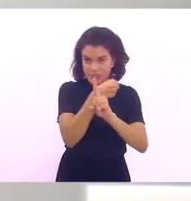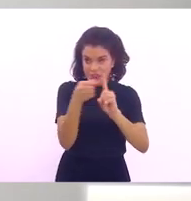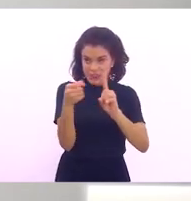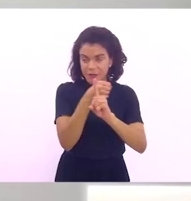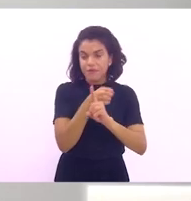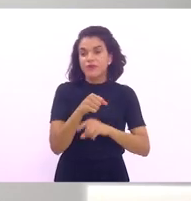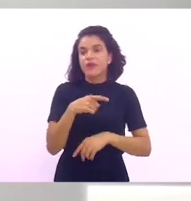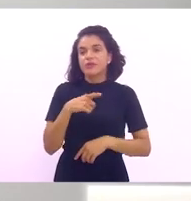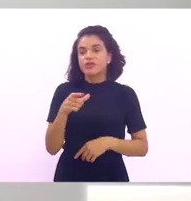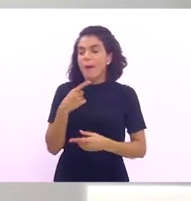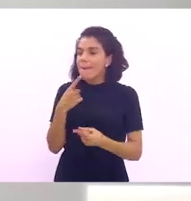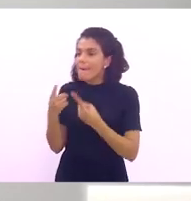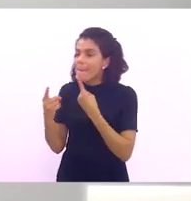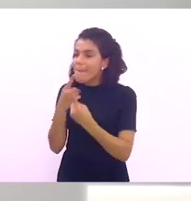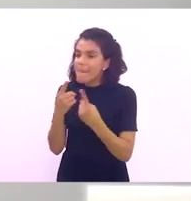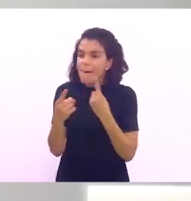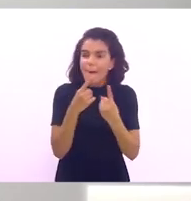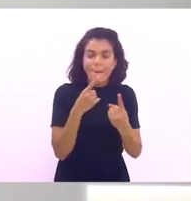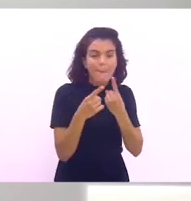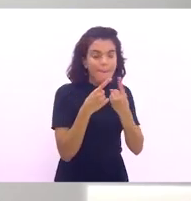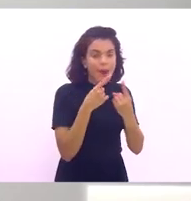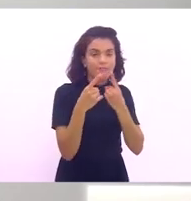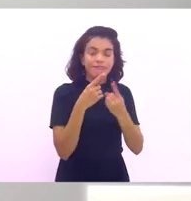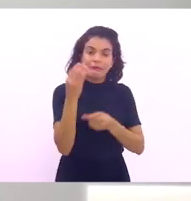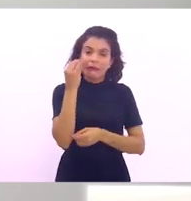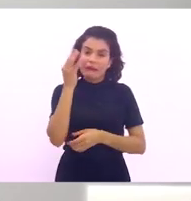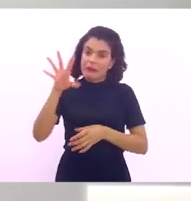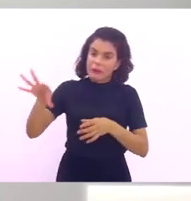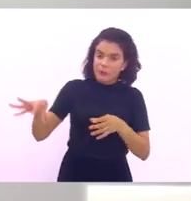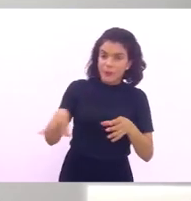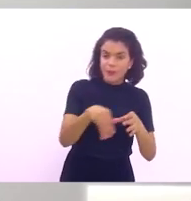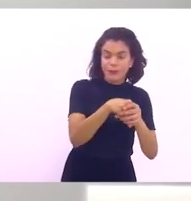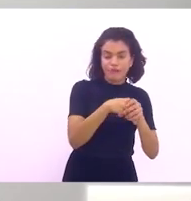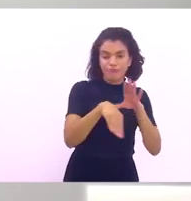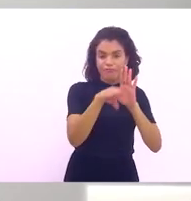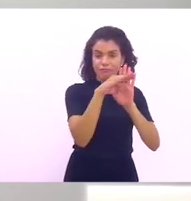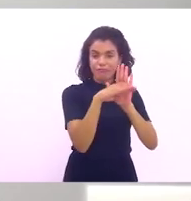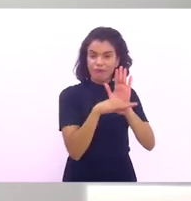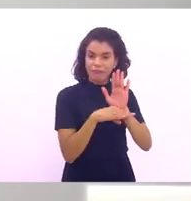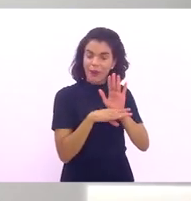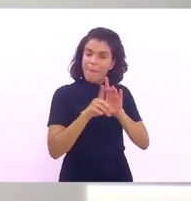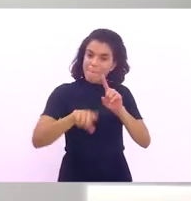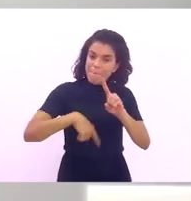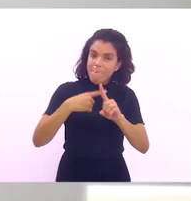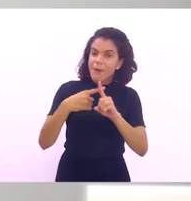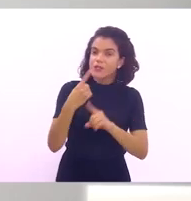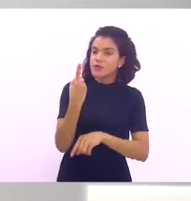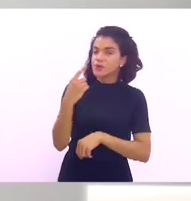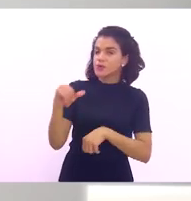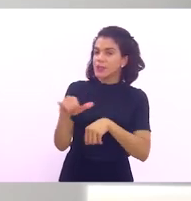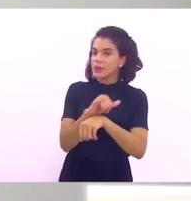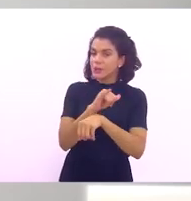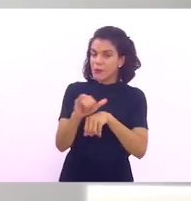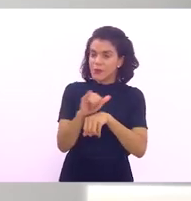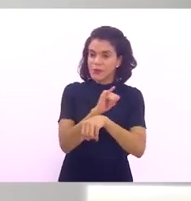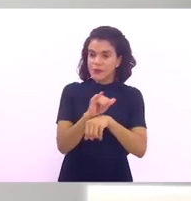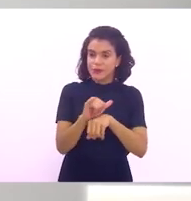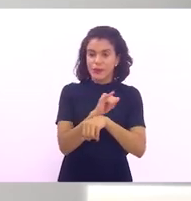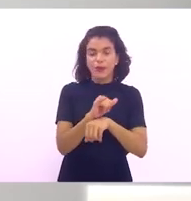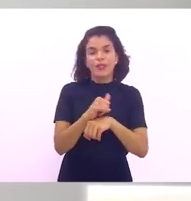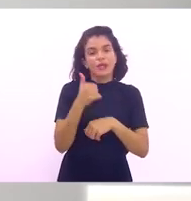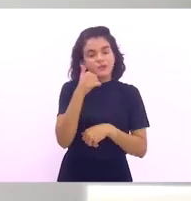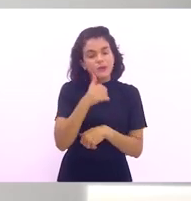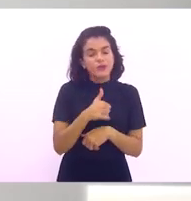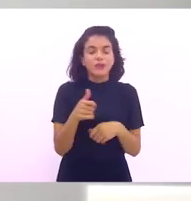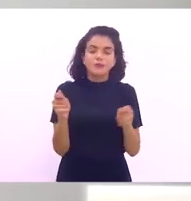diversos órgãos para que a gente possa tentar ser inserida nessa rede e se tornar também mais um recurso ao qual